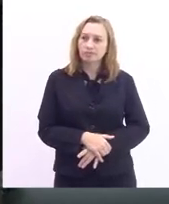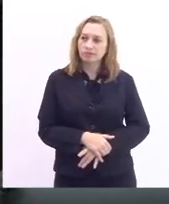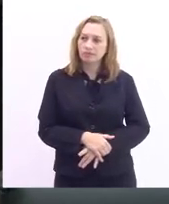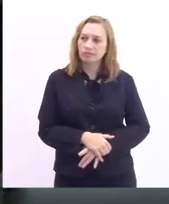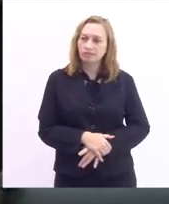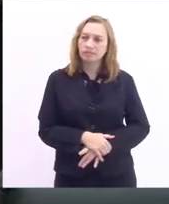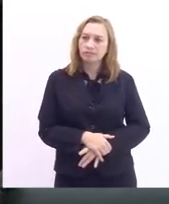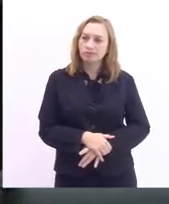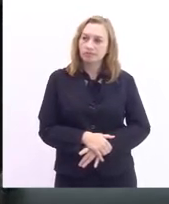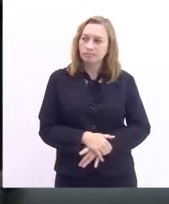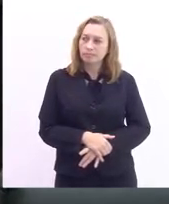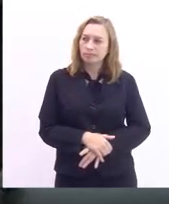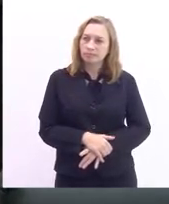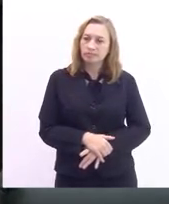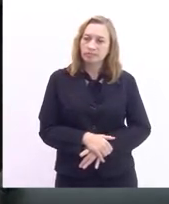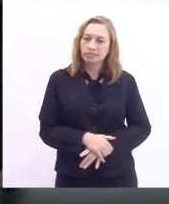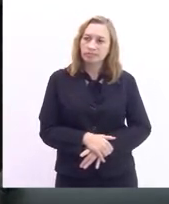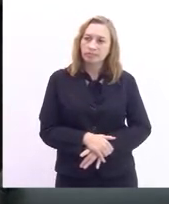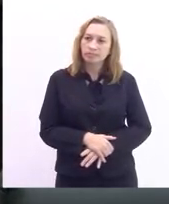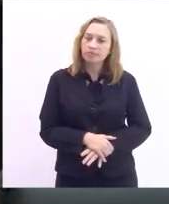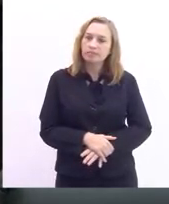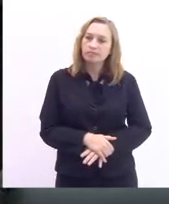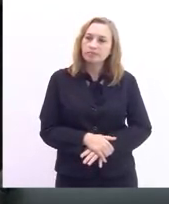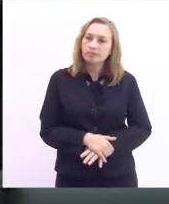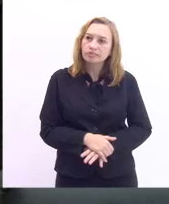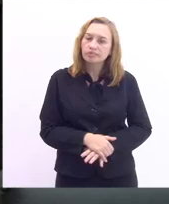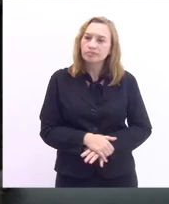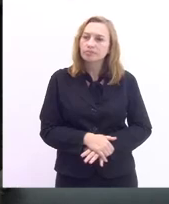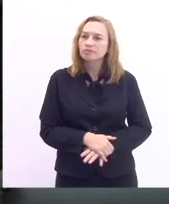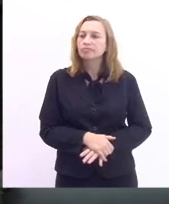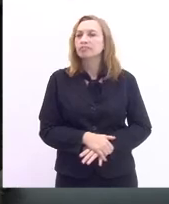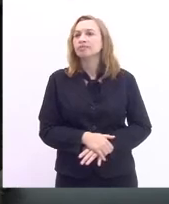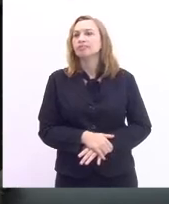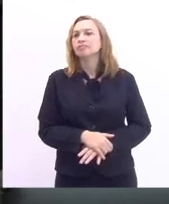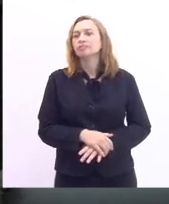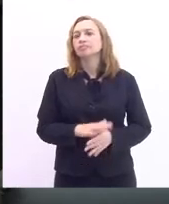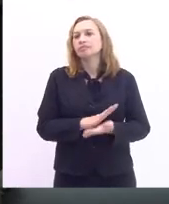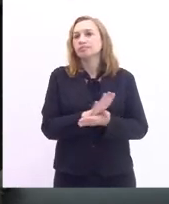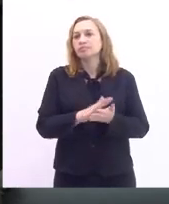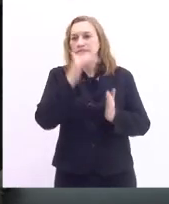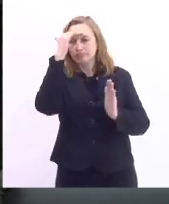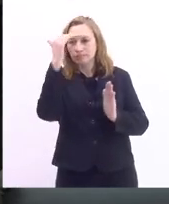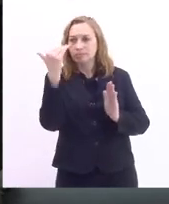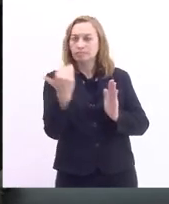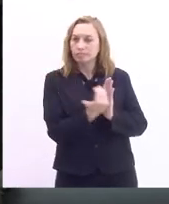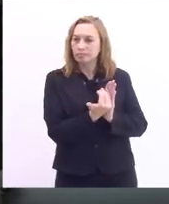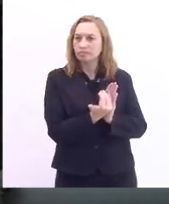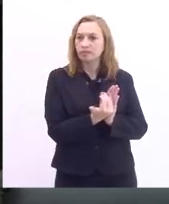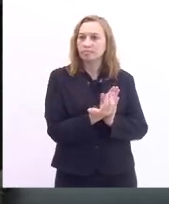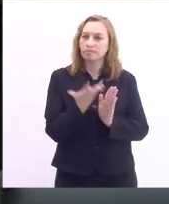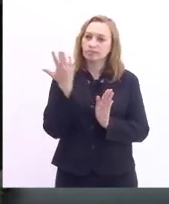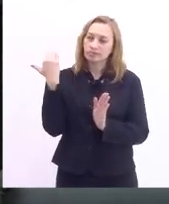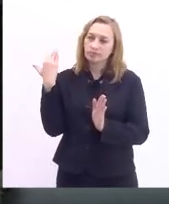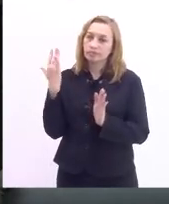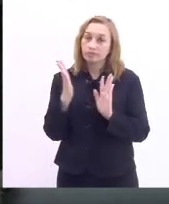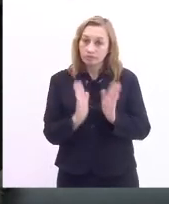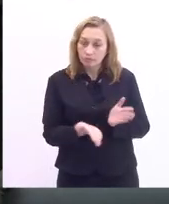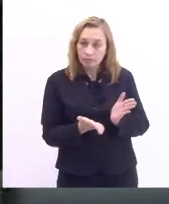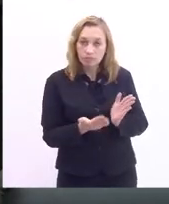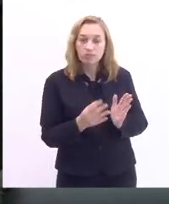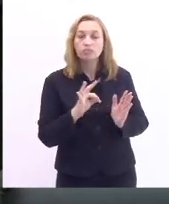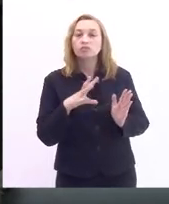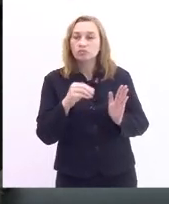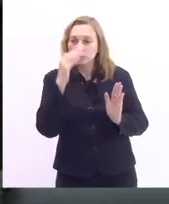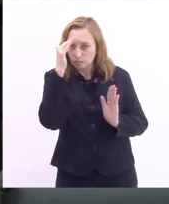as comissões todas definimos um calendário esse calendário tem sido cumprido dia a dia conforme a